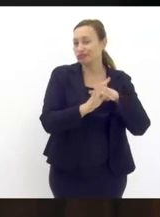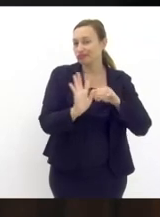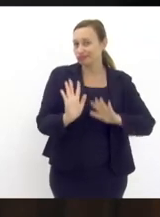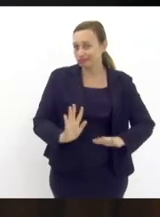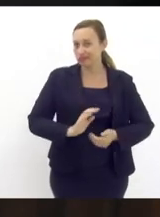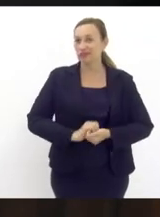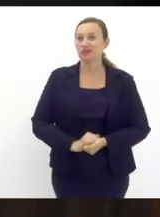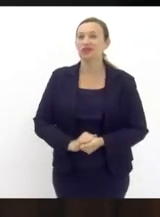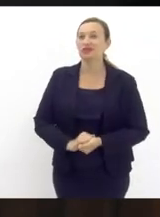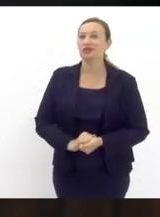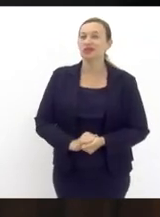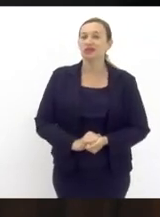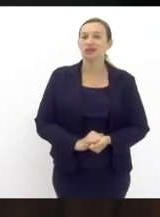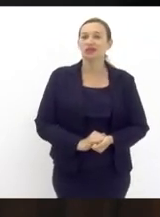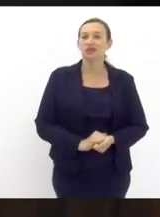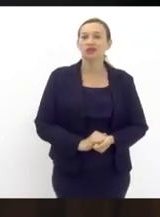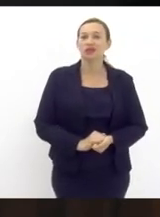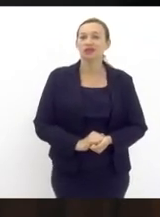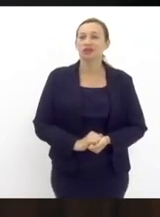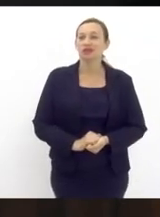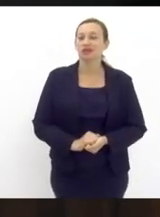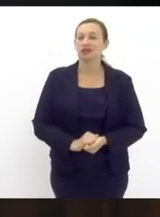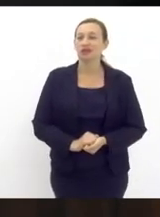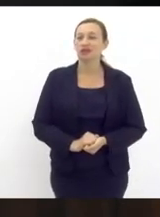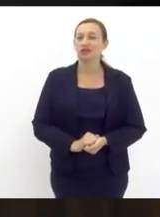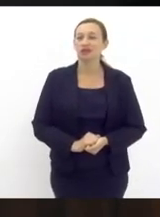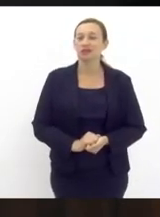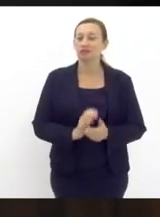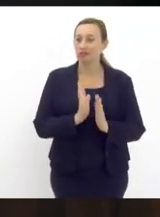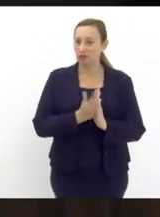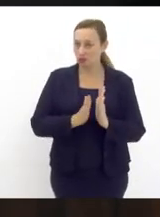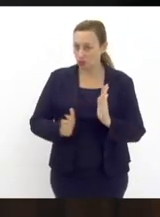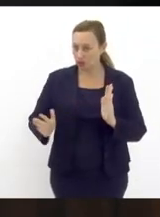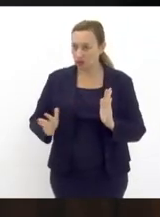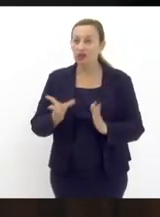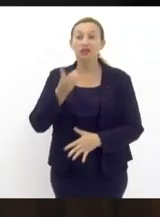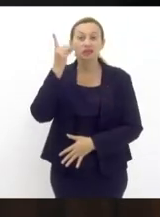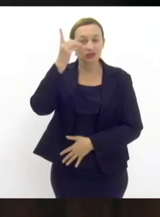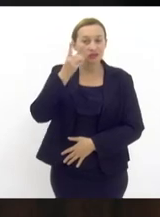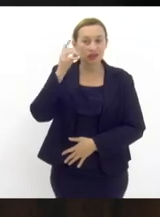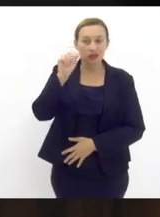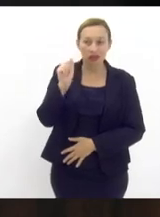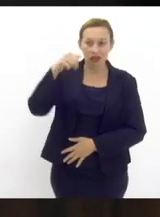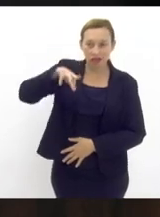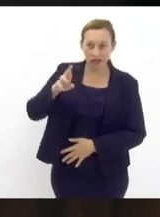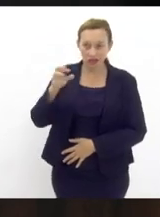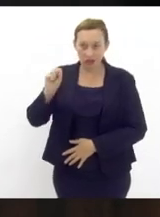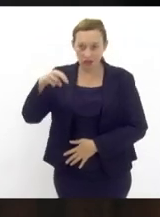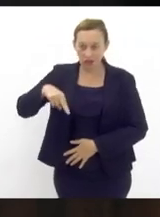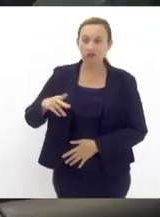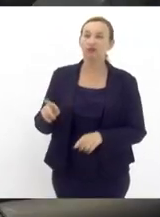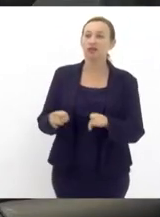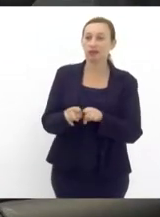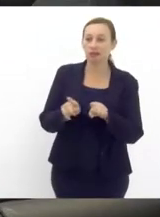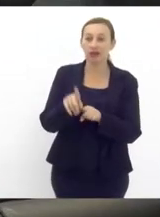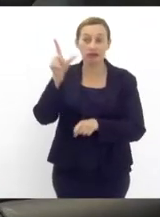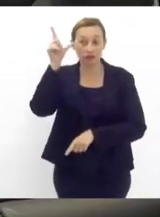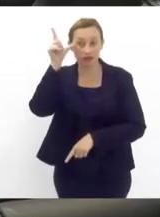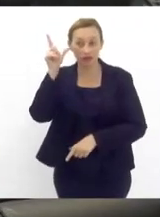comissões pela ordem Deputado Anderson deputada Lucinha